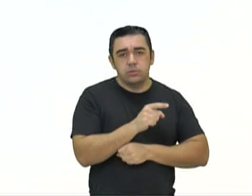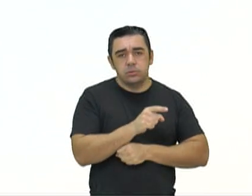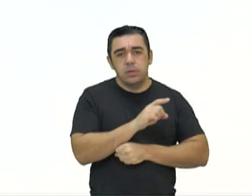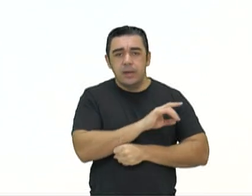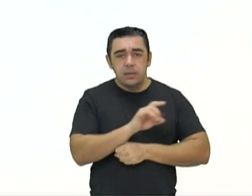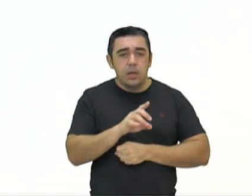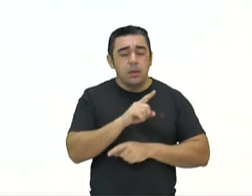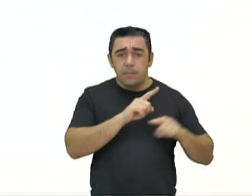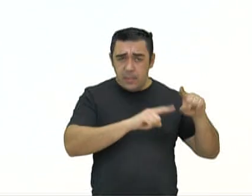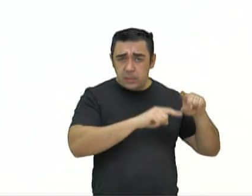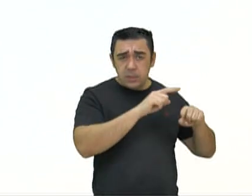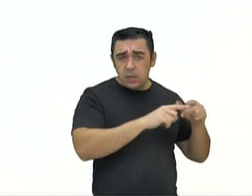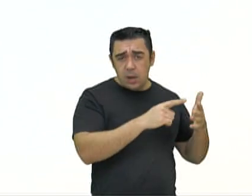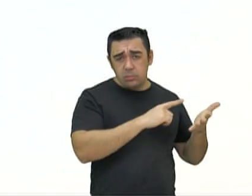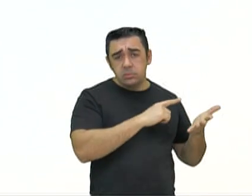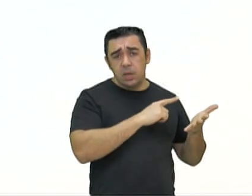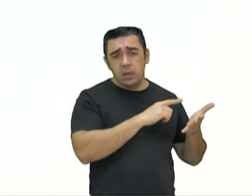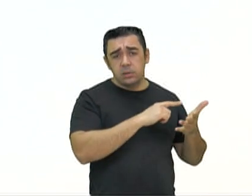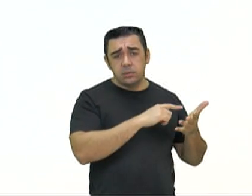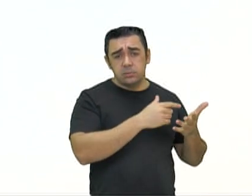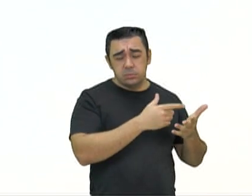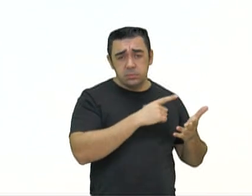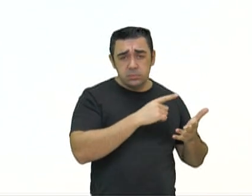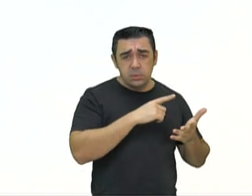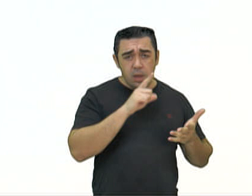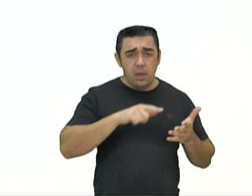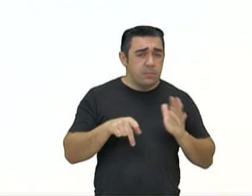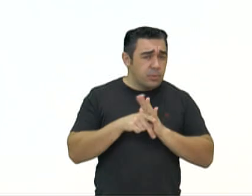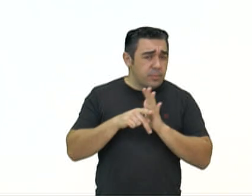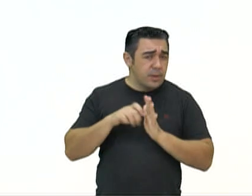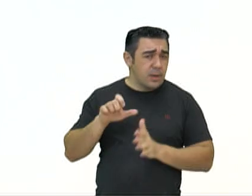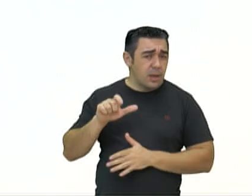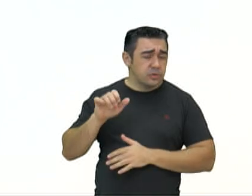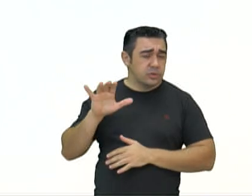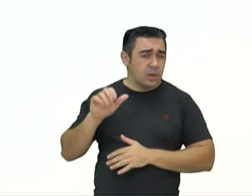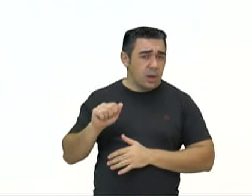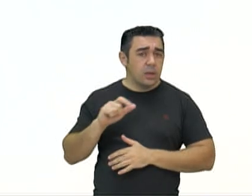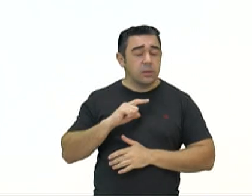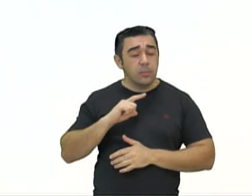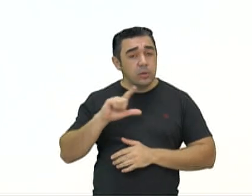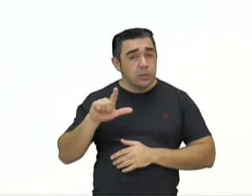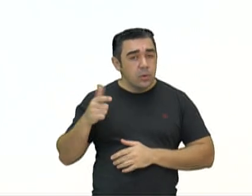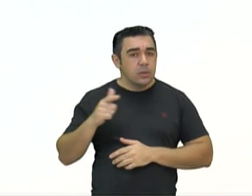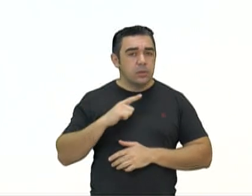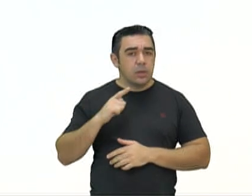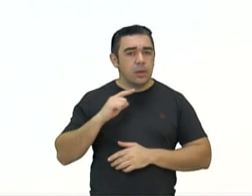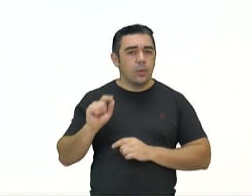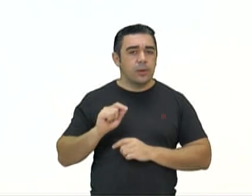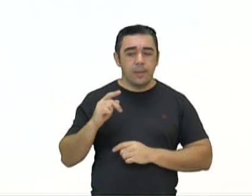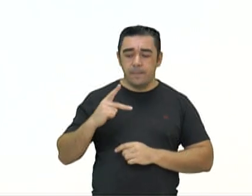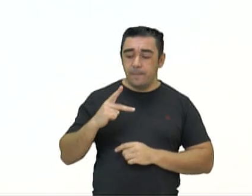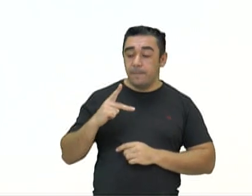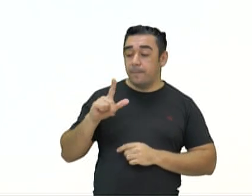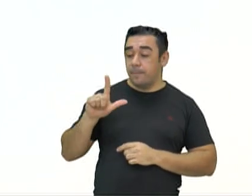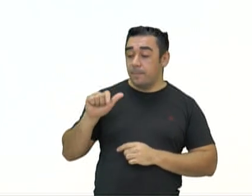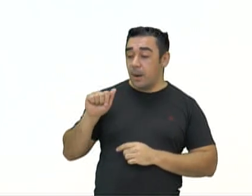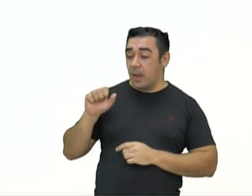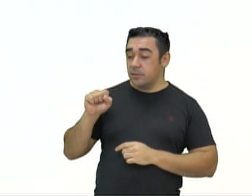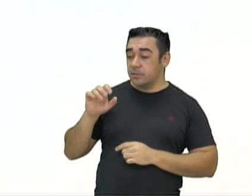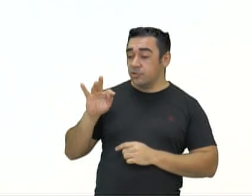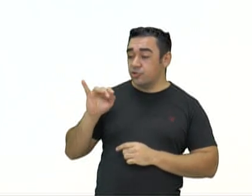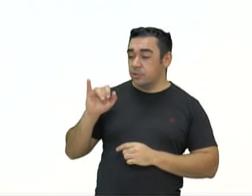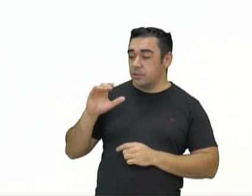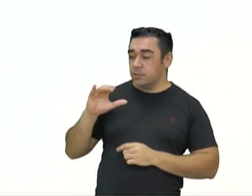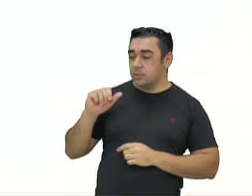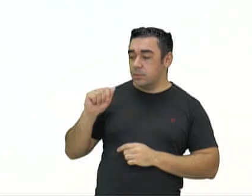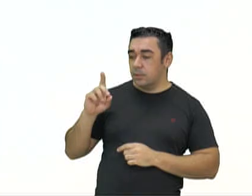tudo que é material, ele tem uma zona elástica, certo? E depois a gente vai perceber que existe uma zona chamada de plasticidade, certo? Então, essa